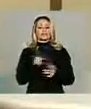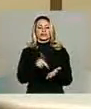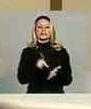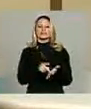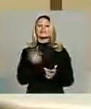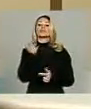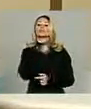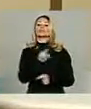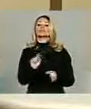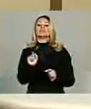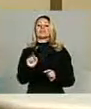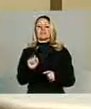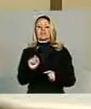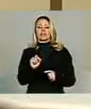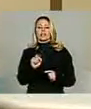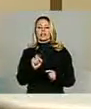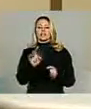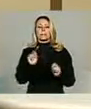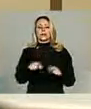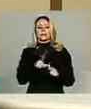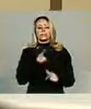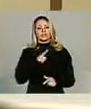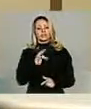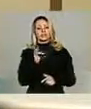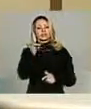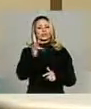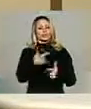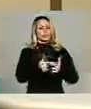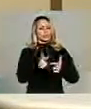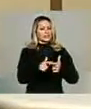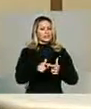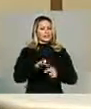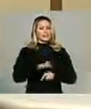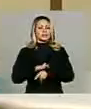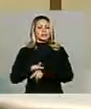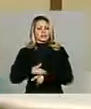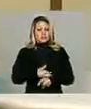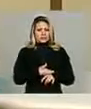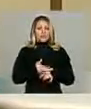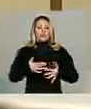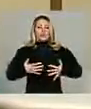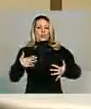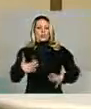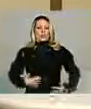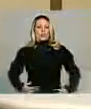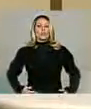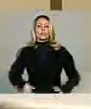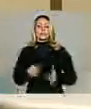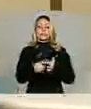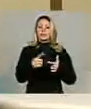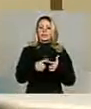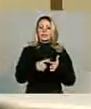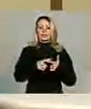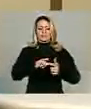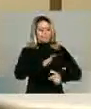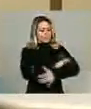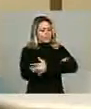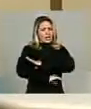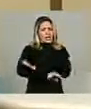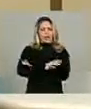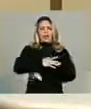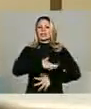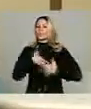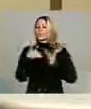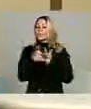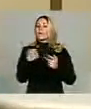ela está muito sujeita a uma série de infecções, ela tem problema nas articulações, então você